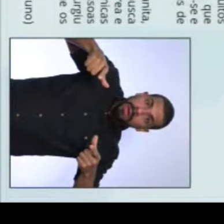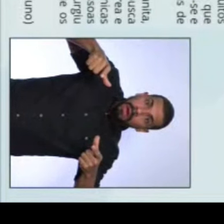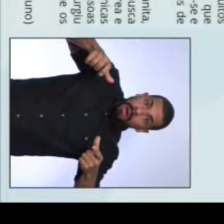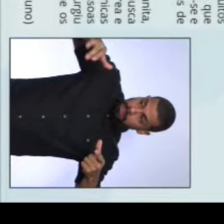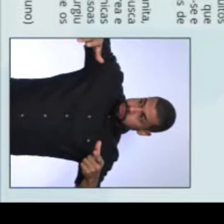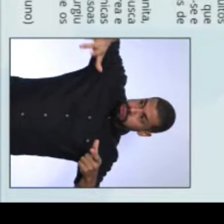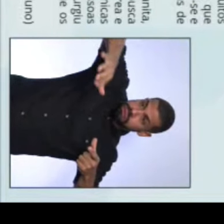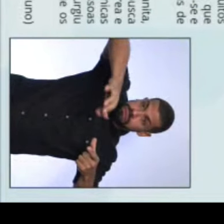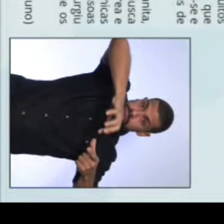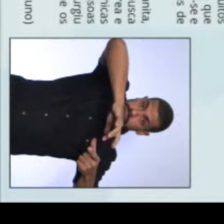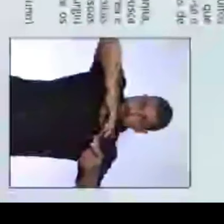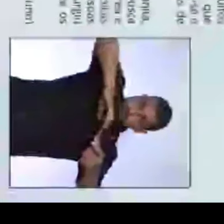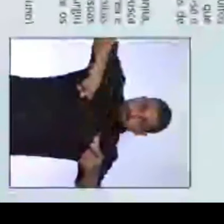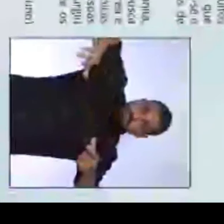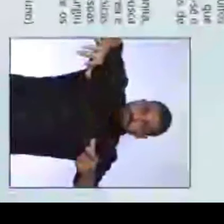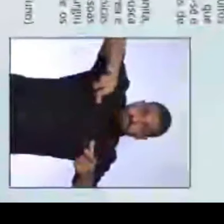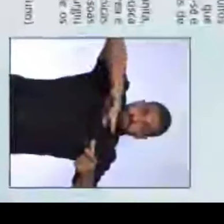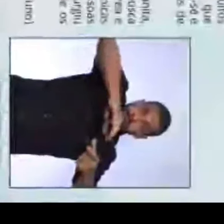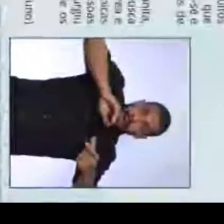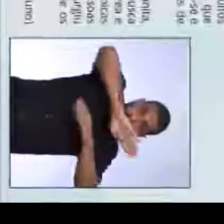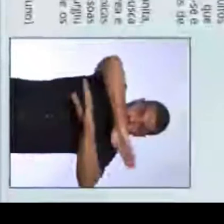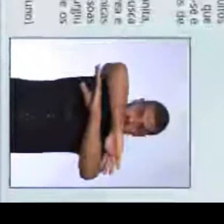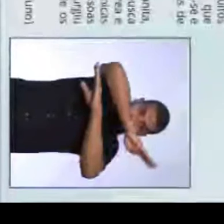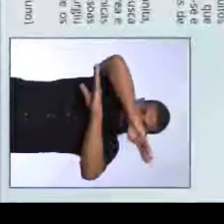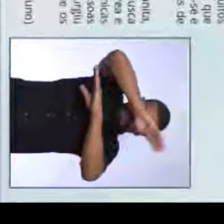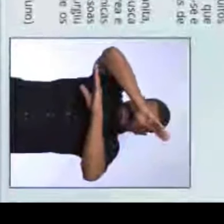região central de Nova Brumadinho.